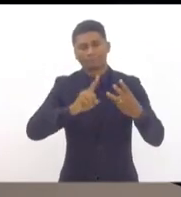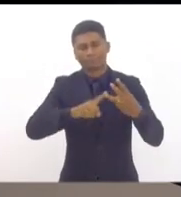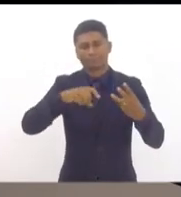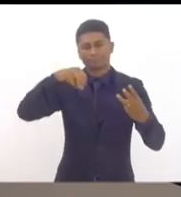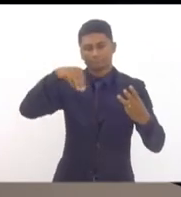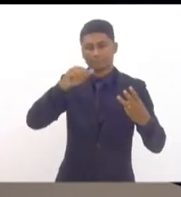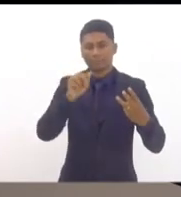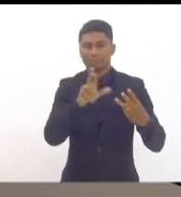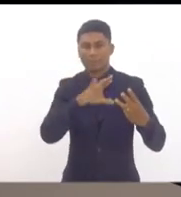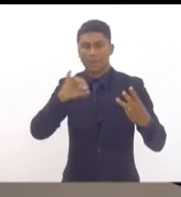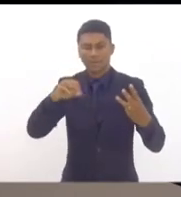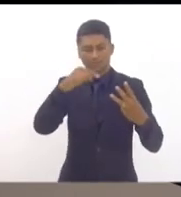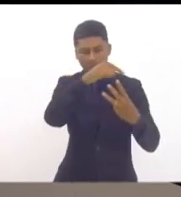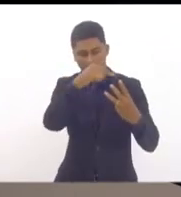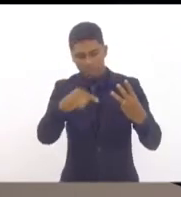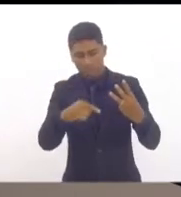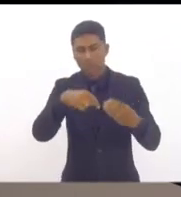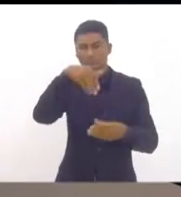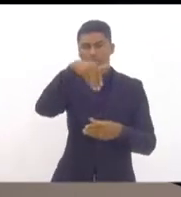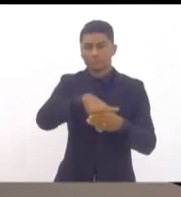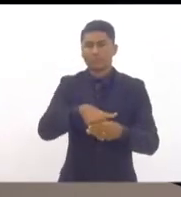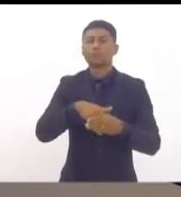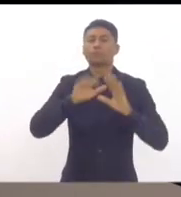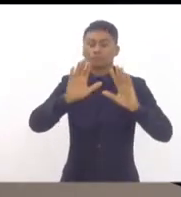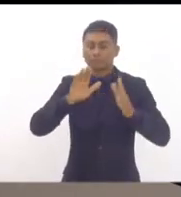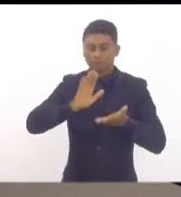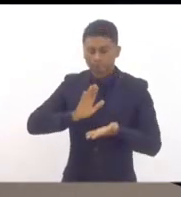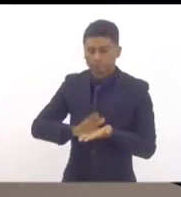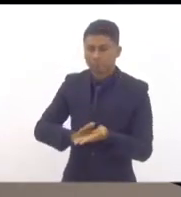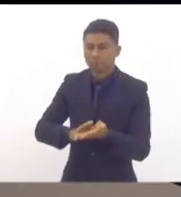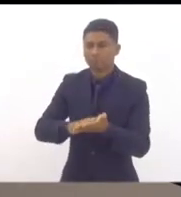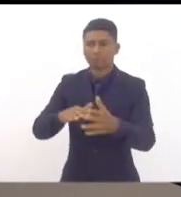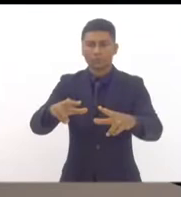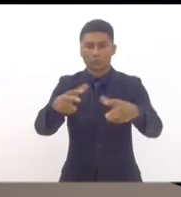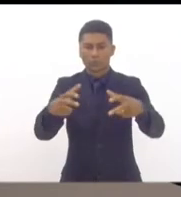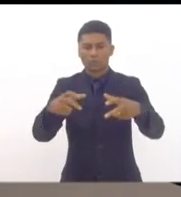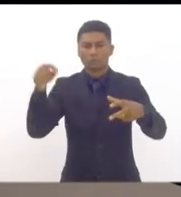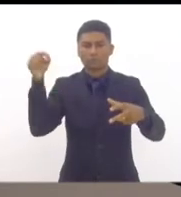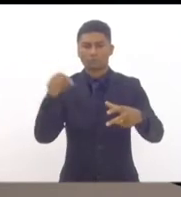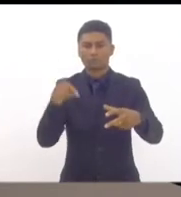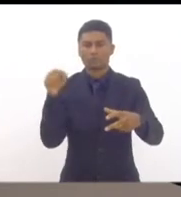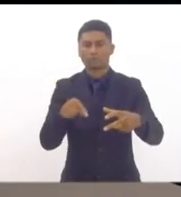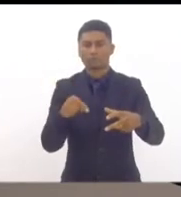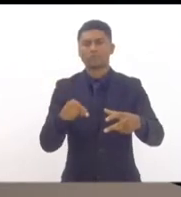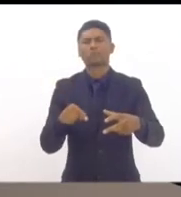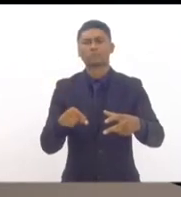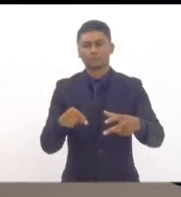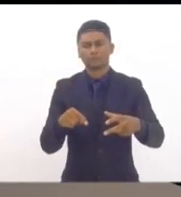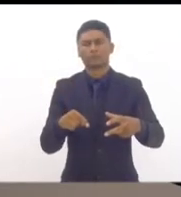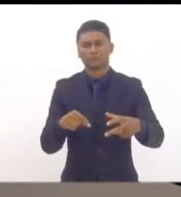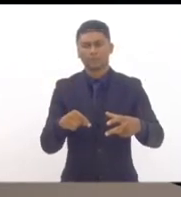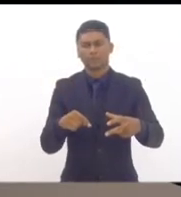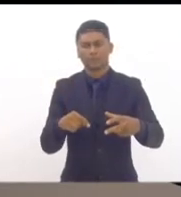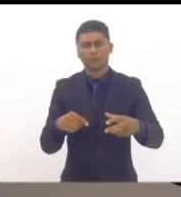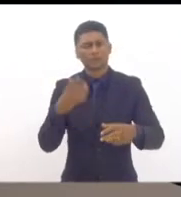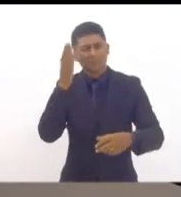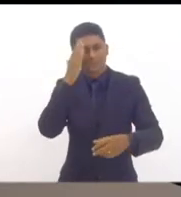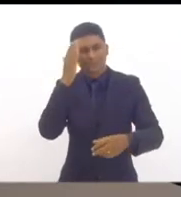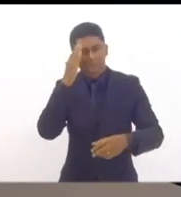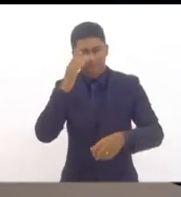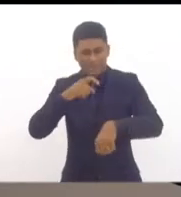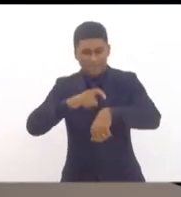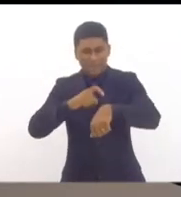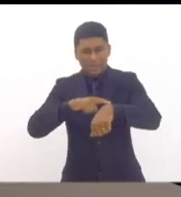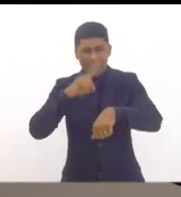esses três votos. Parabenizando a comissão mais uma vez, foi um processo muito estreito em termos de prazos, deu